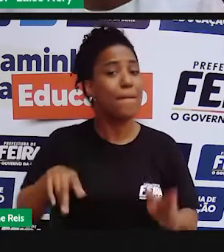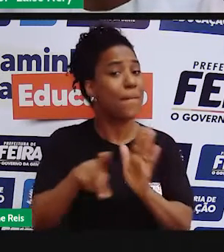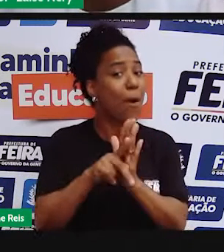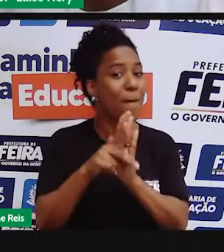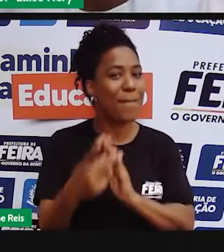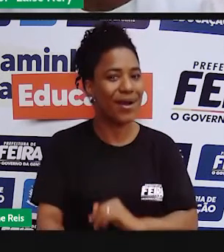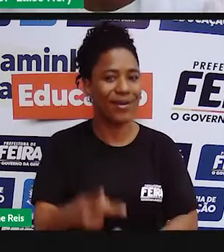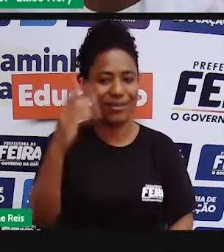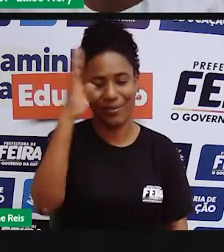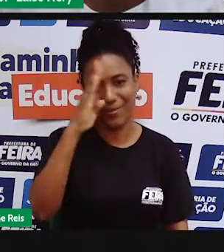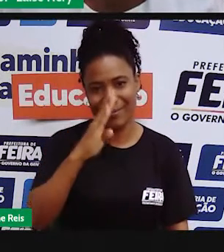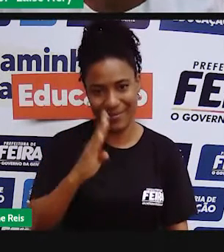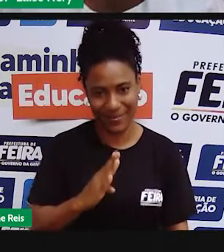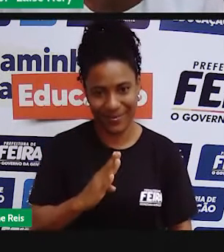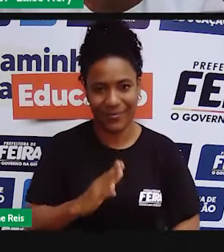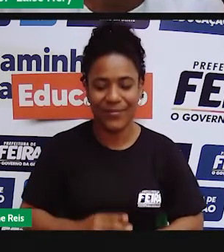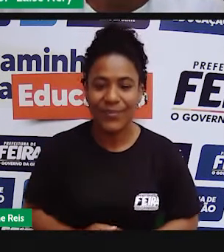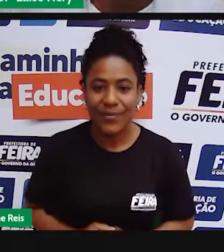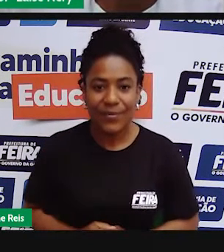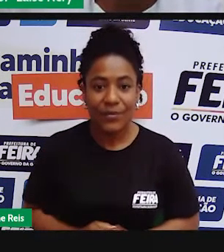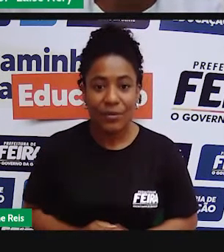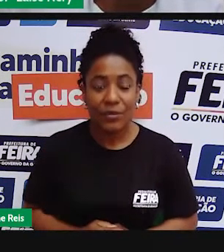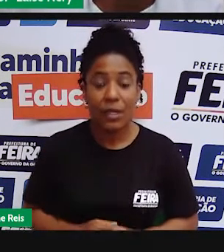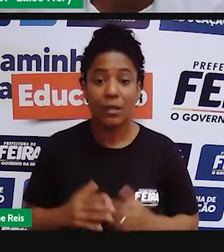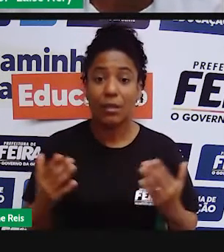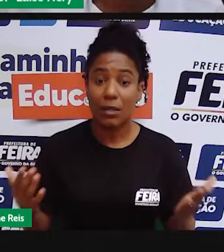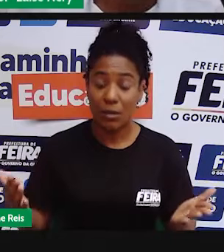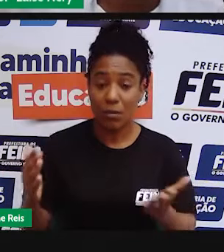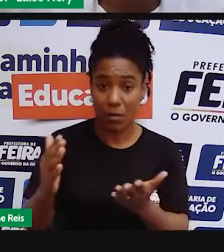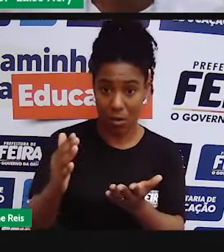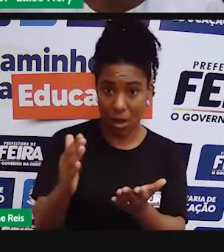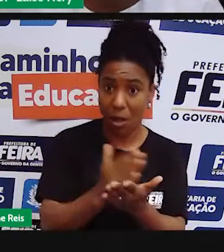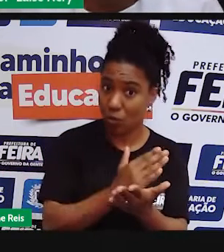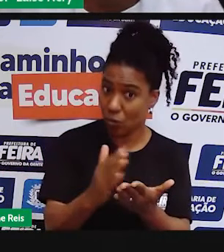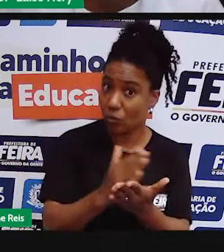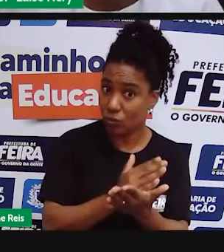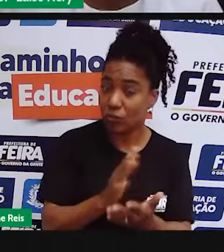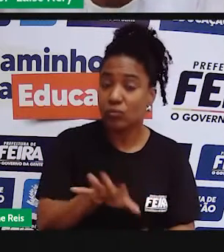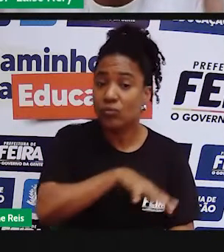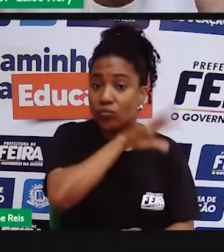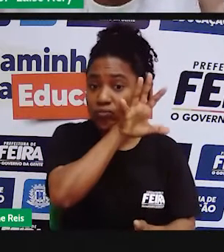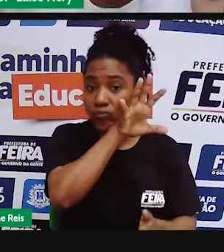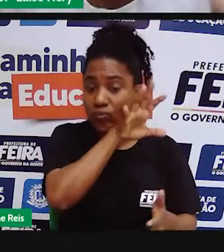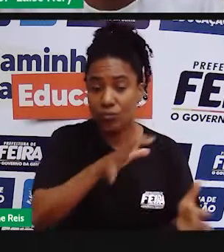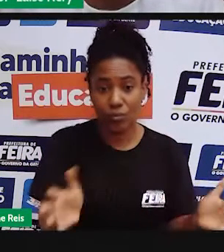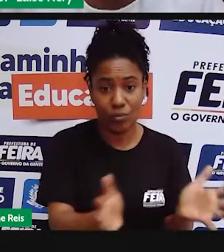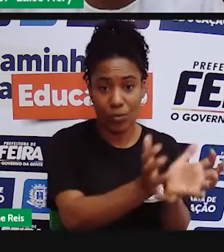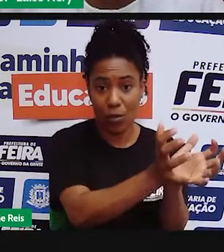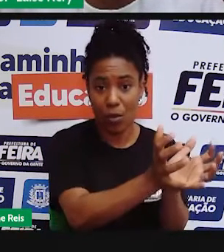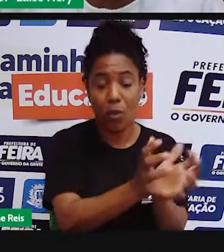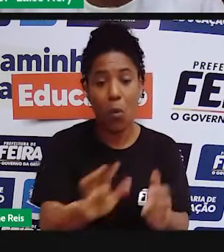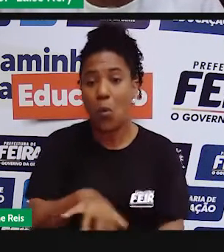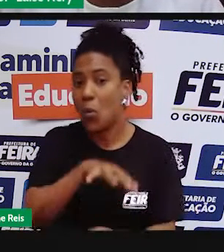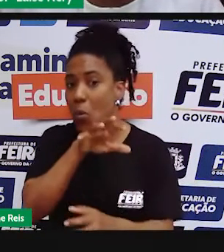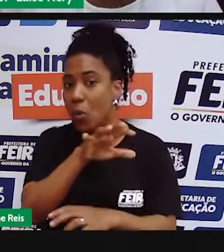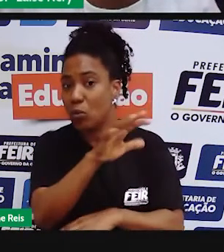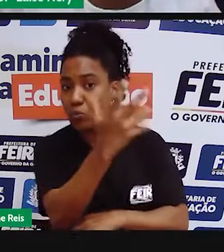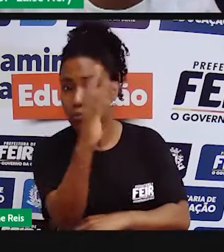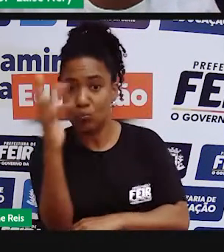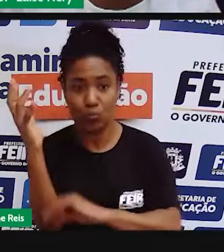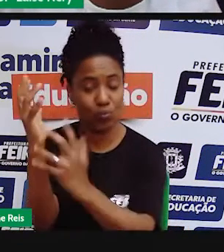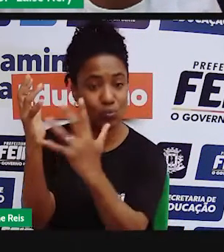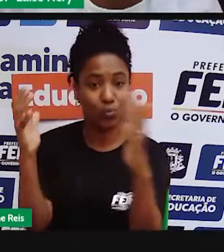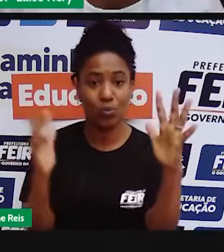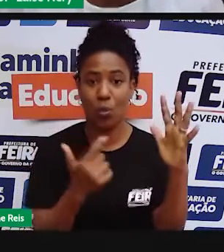Alguns animais e algumas plantas, ou seja, a fauna e a flora podem ser específicas de alguns locais.